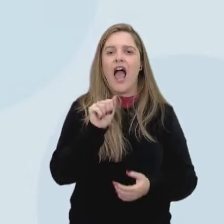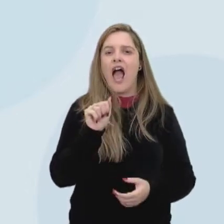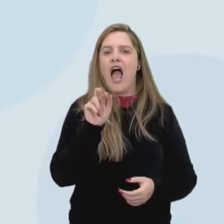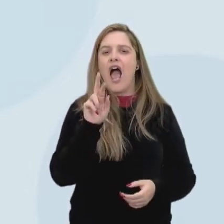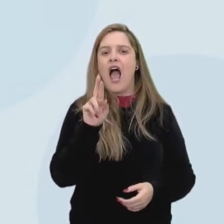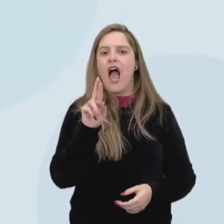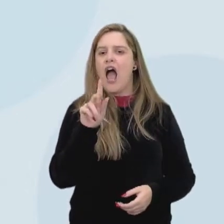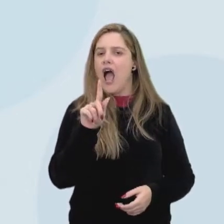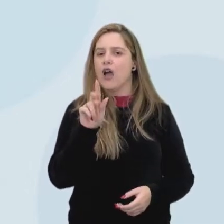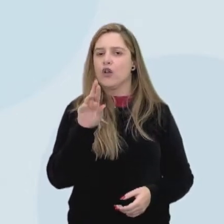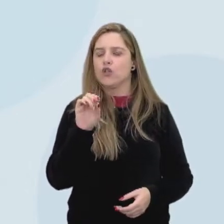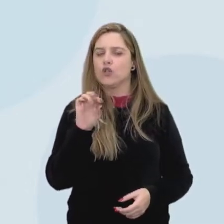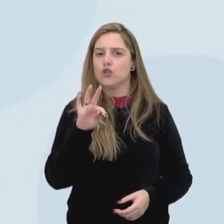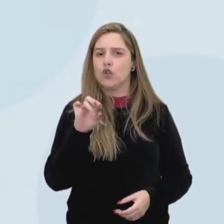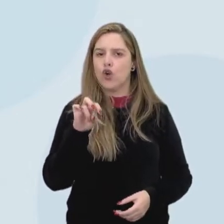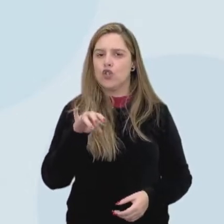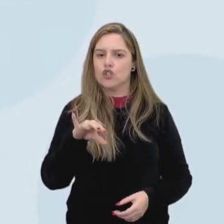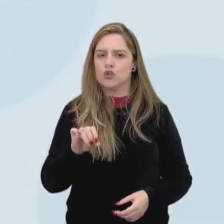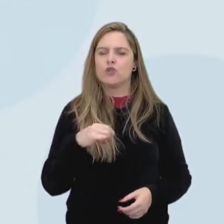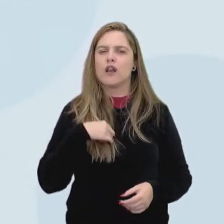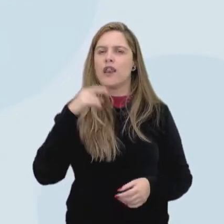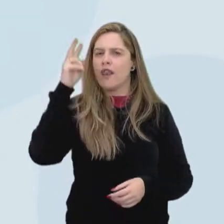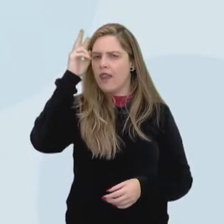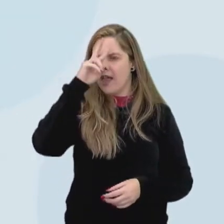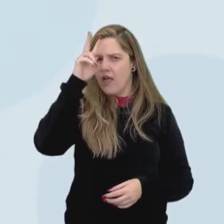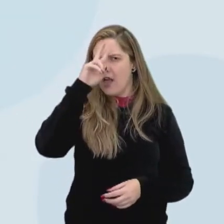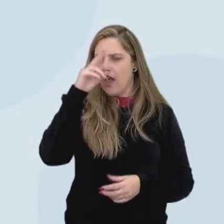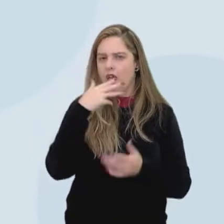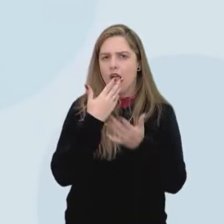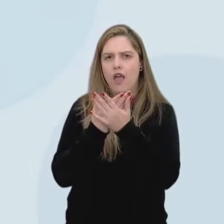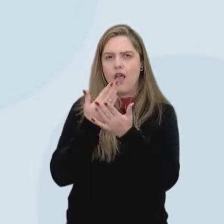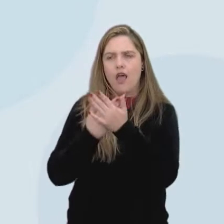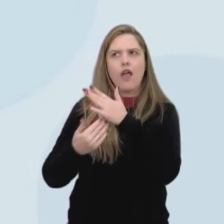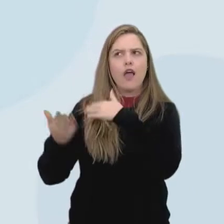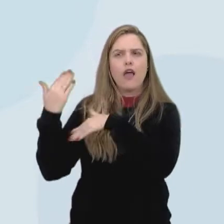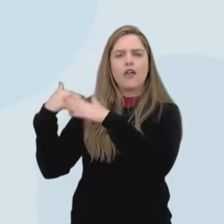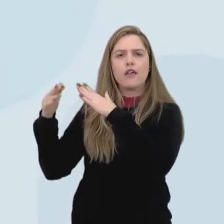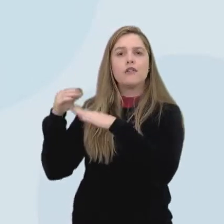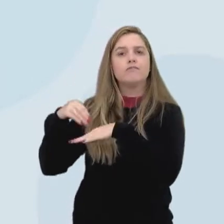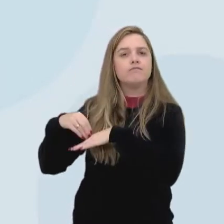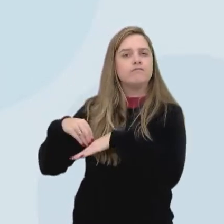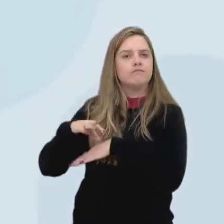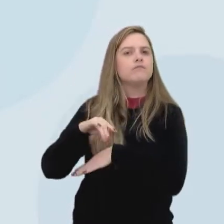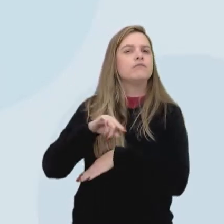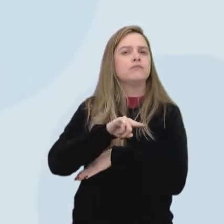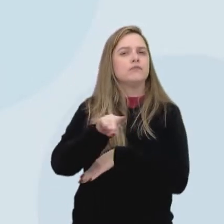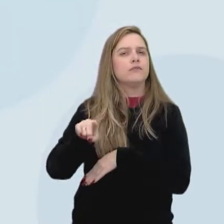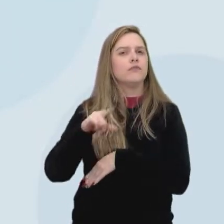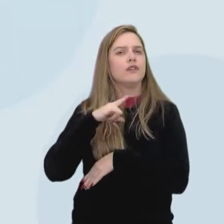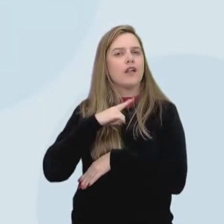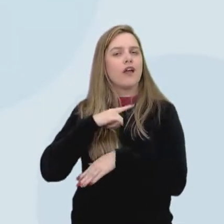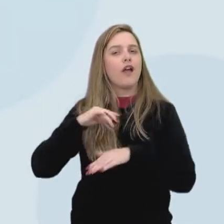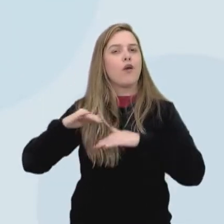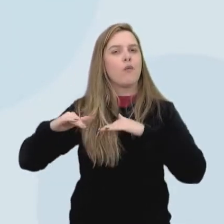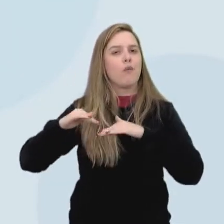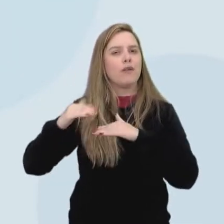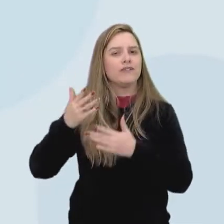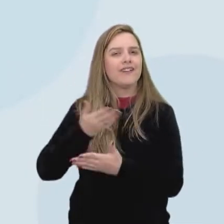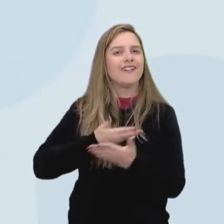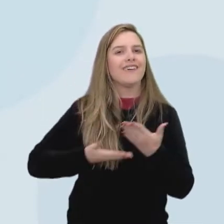Só relembrando também, né, que na nossa aula anterior eu deixei para vocês também, no nosso momento da